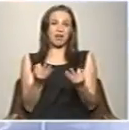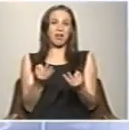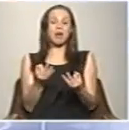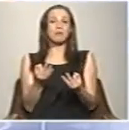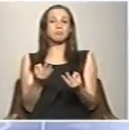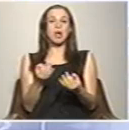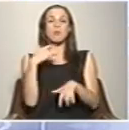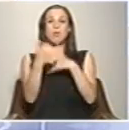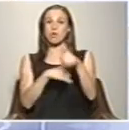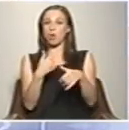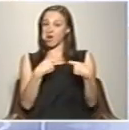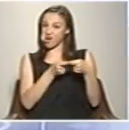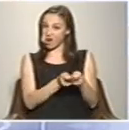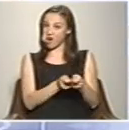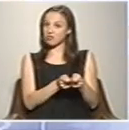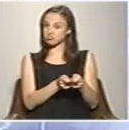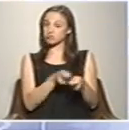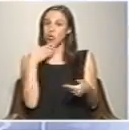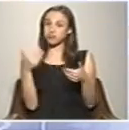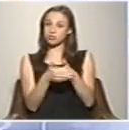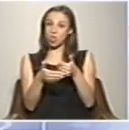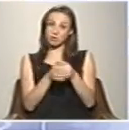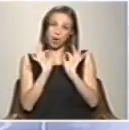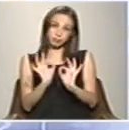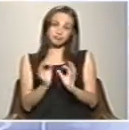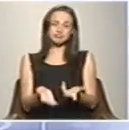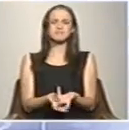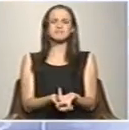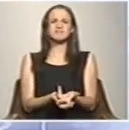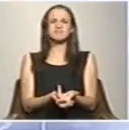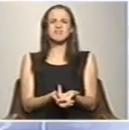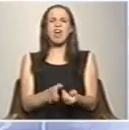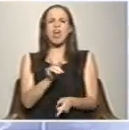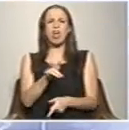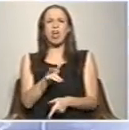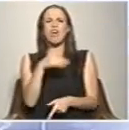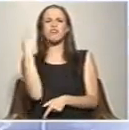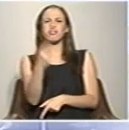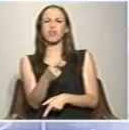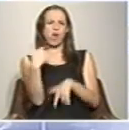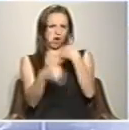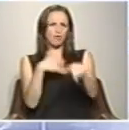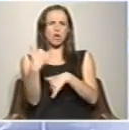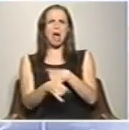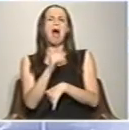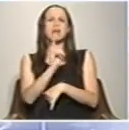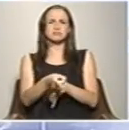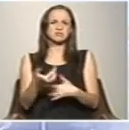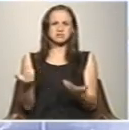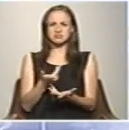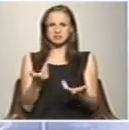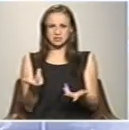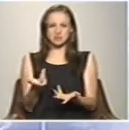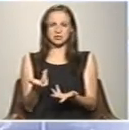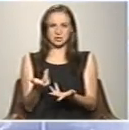uma violência encapotada, sobre os idosos. Que tipos de violência geralmente é que são exercidos ou os que são